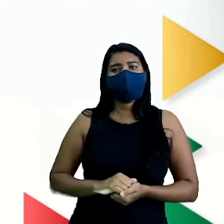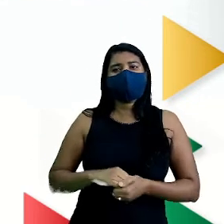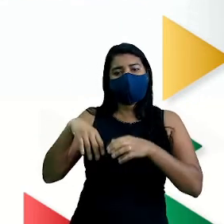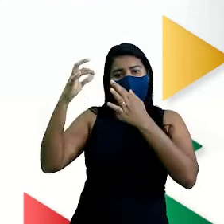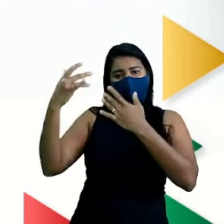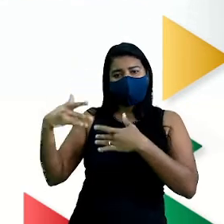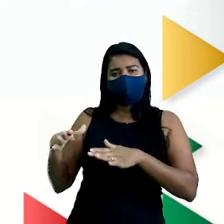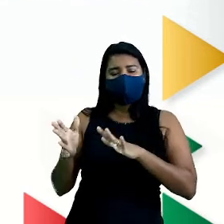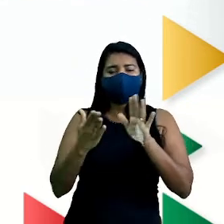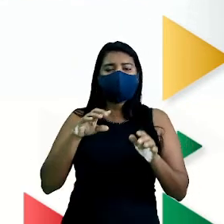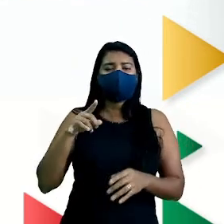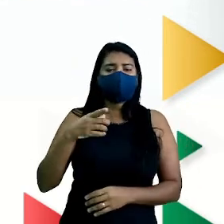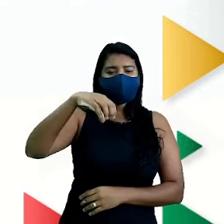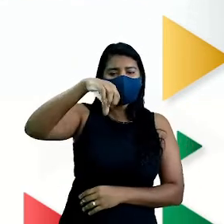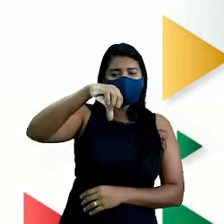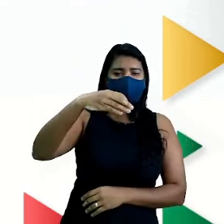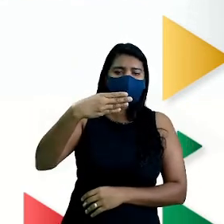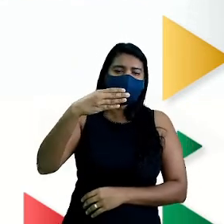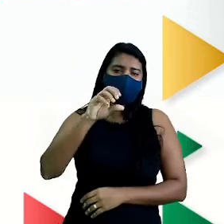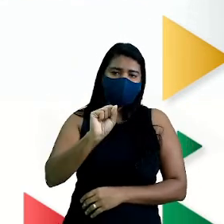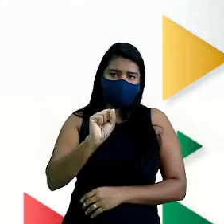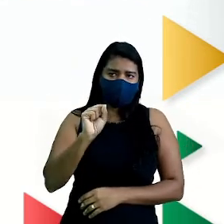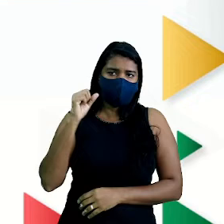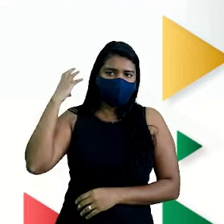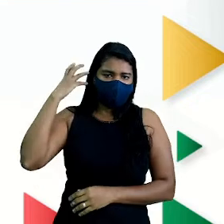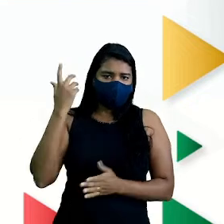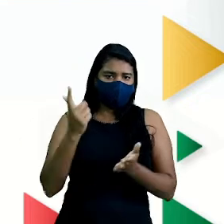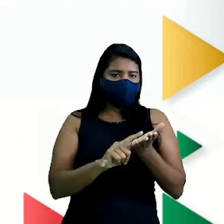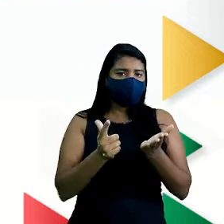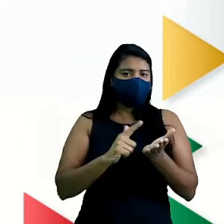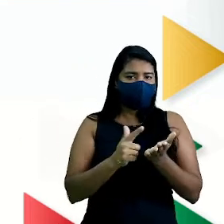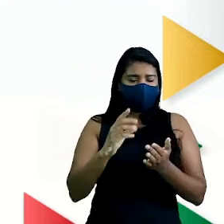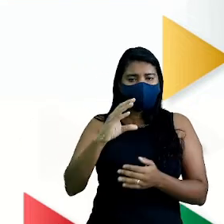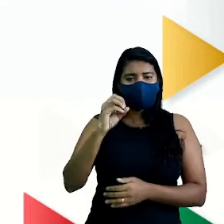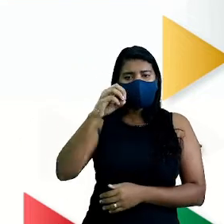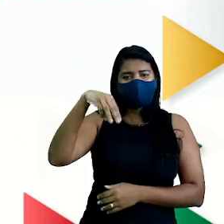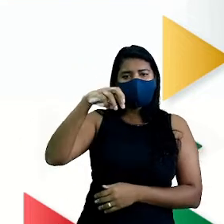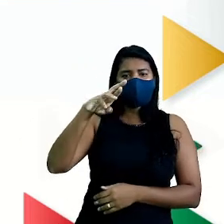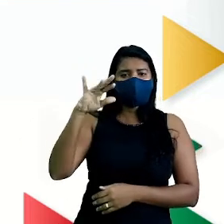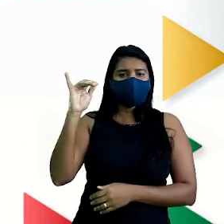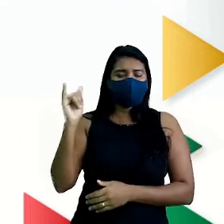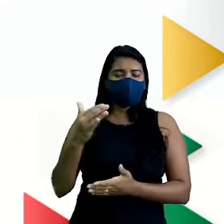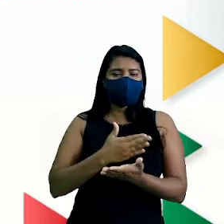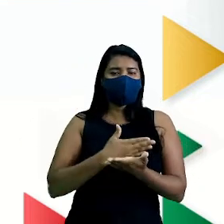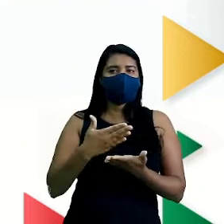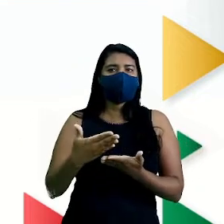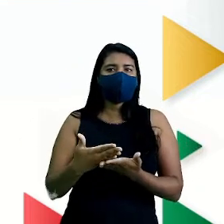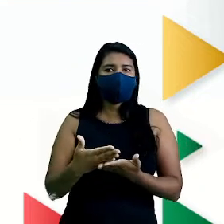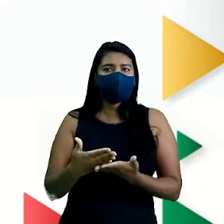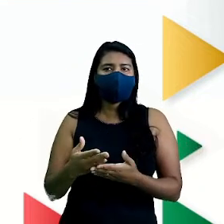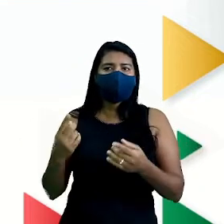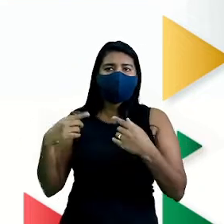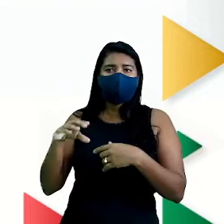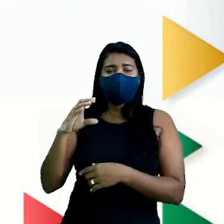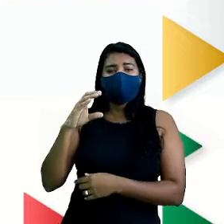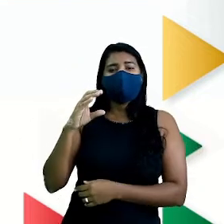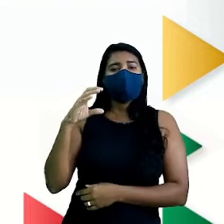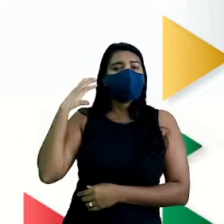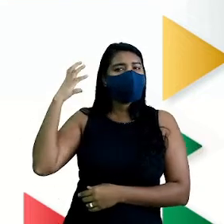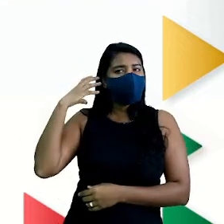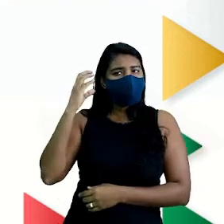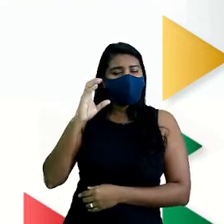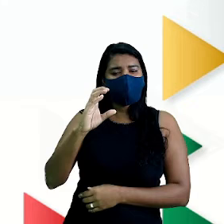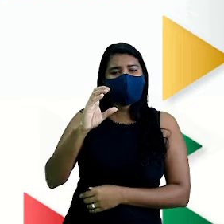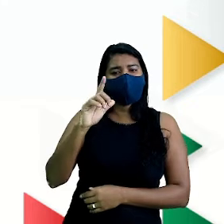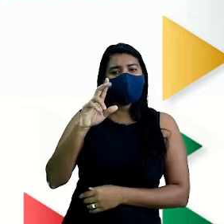Aí, em 1948, a Rádio Jornal do Comércio inicia suas atividades, tornando-se concorrente direta da Rádio Clube, né? A Rádio